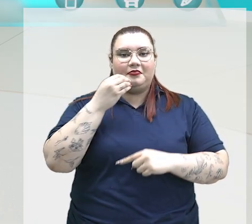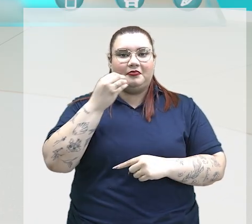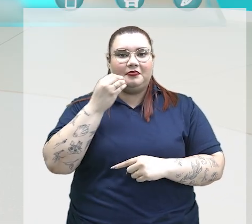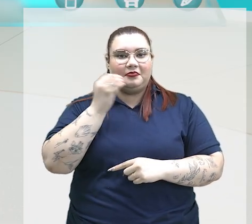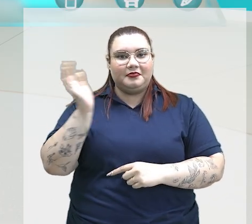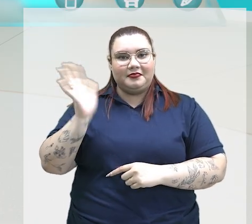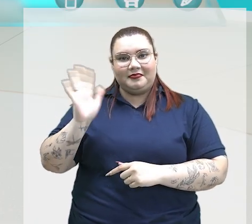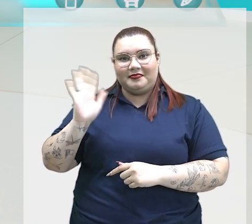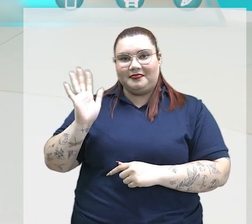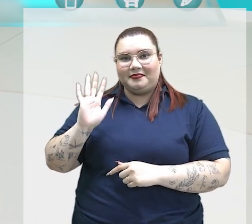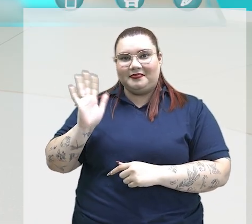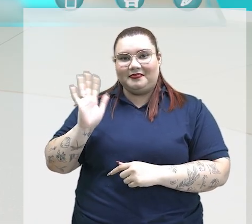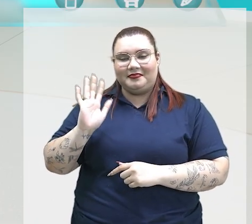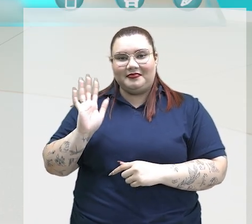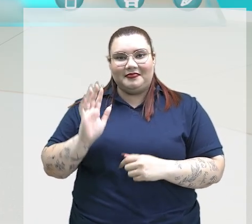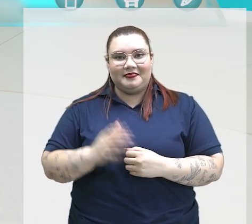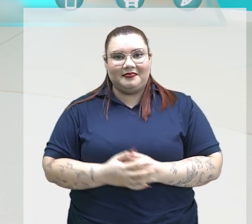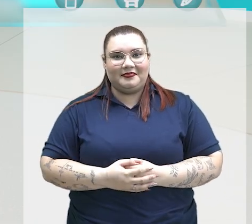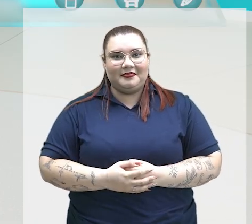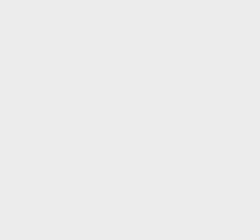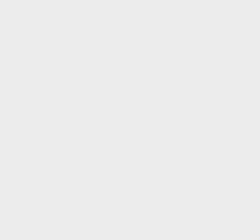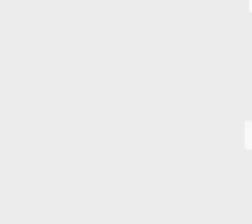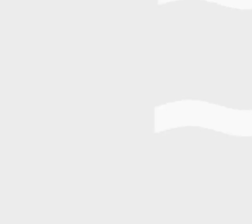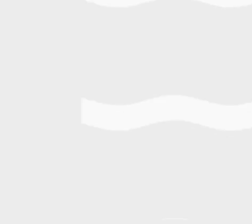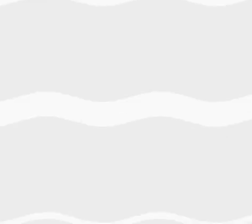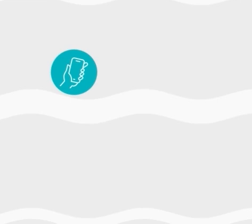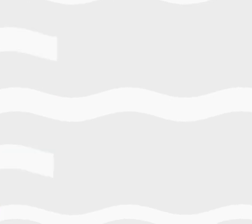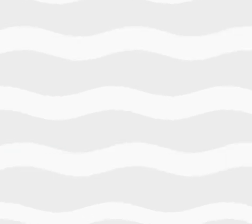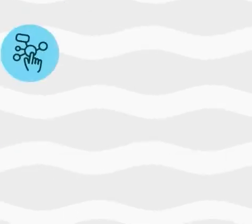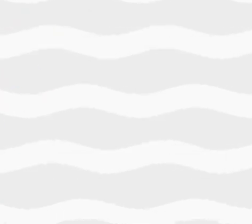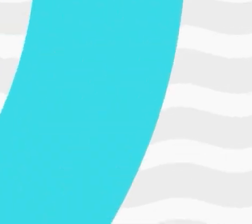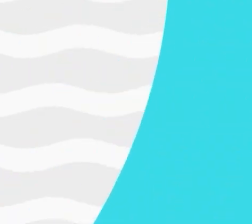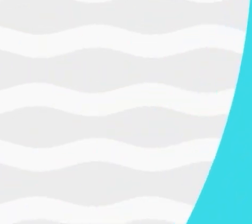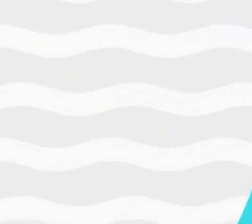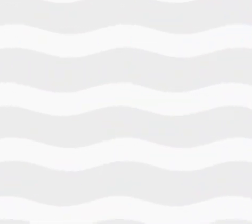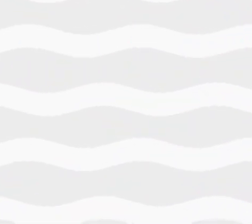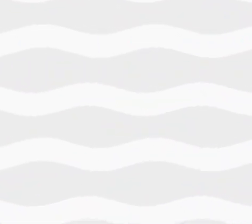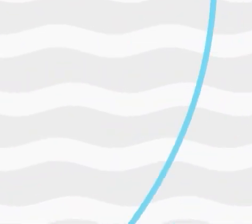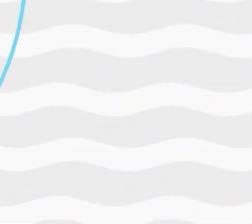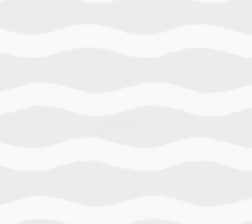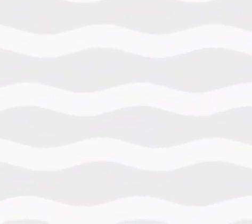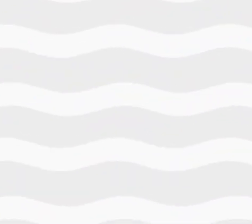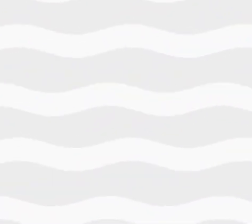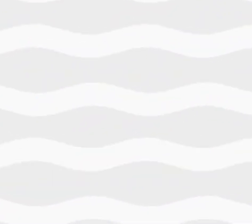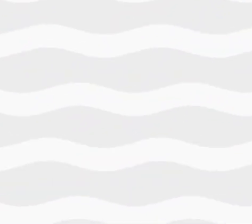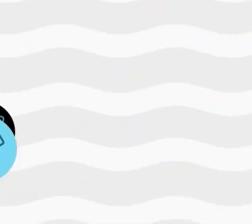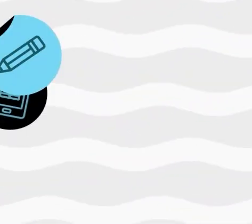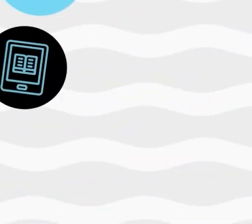próxima oportunidade. Até lá! Tchau, tchau.